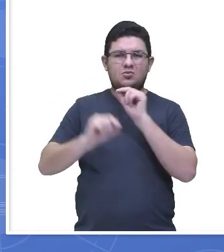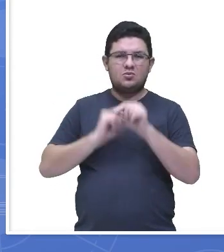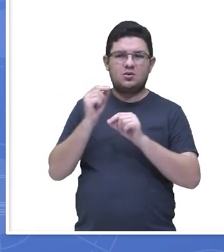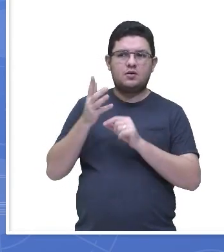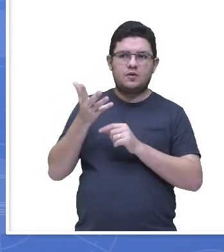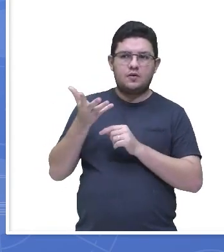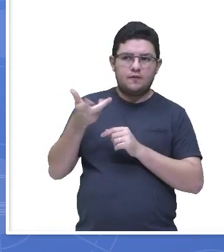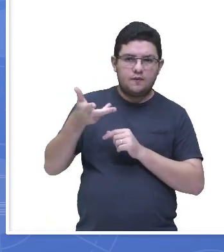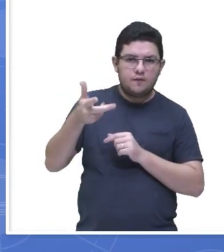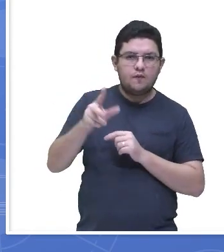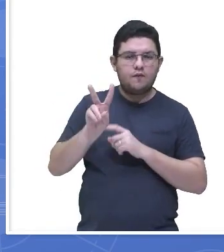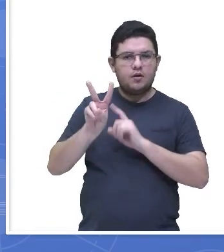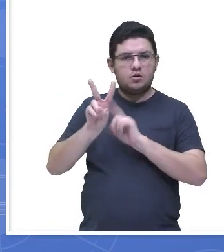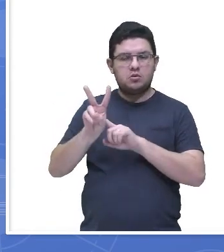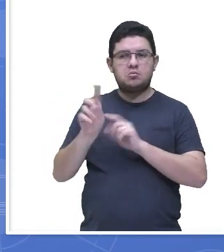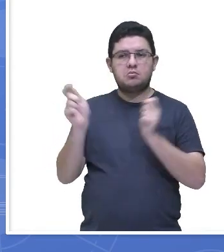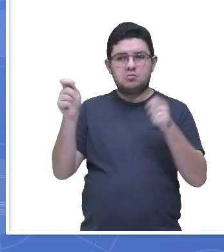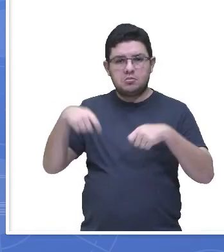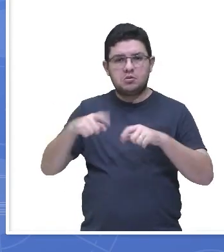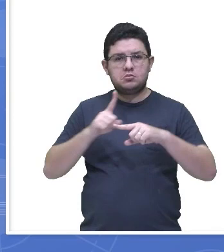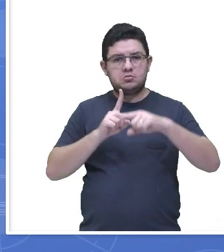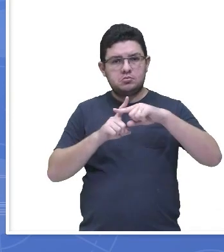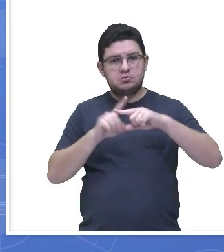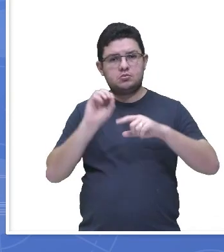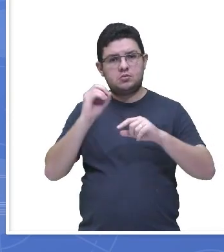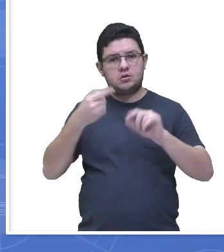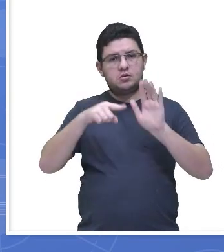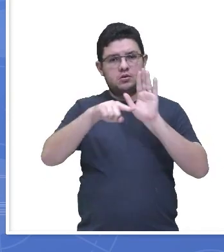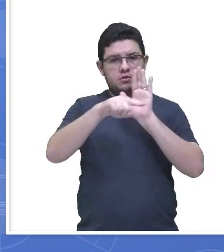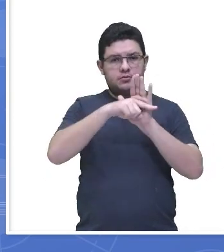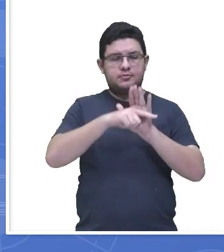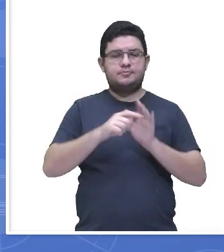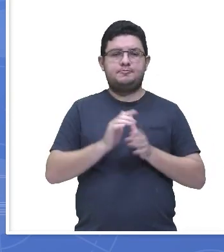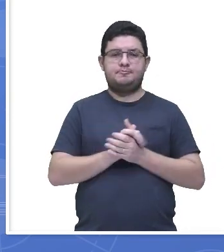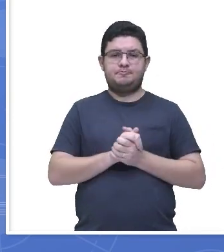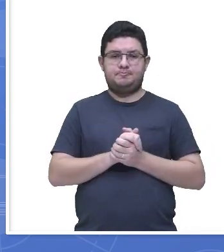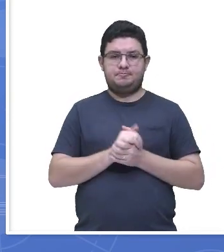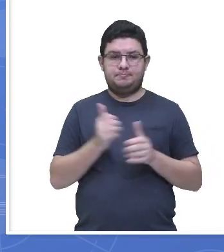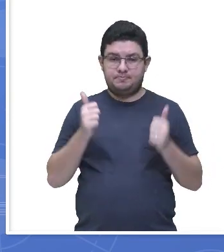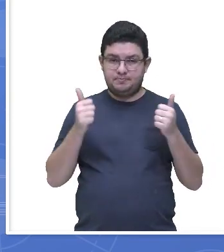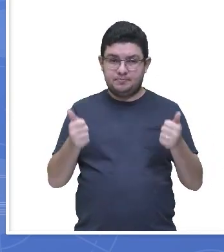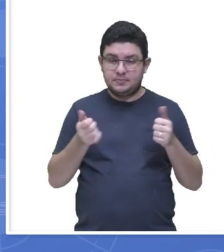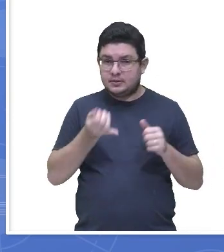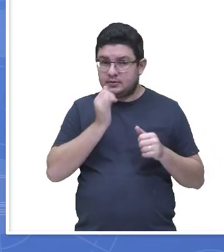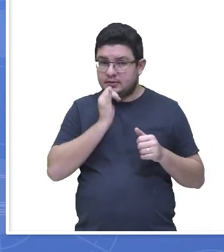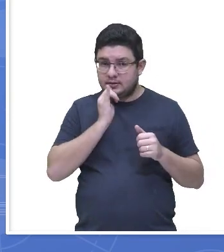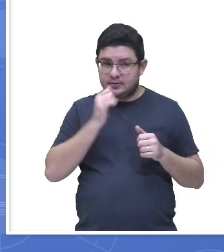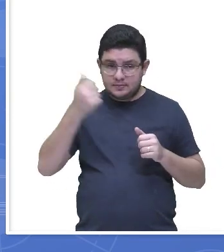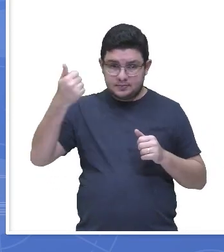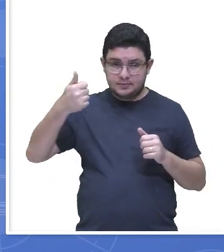vai ser com velocidade positiva ou negativa. Certo, pessoal? Vamos ao nosso primeiro exemplo aí da nossa aula.